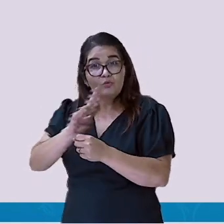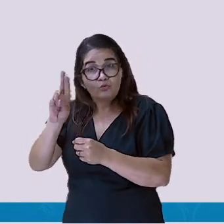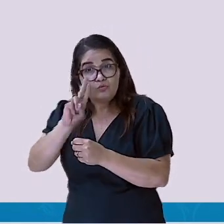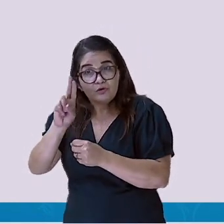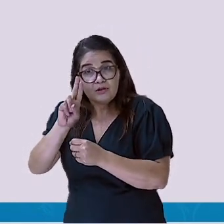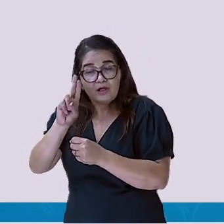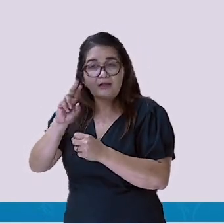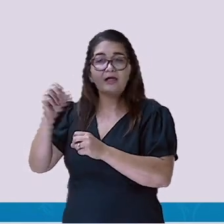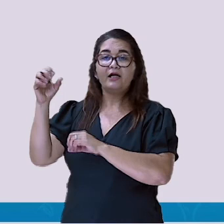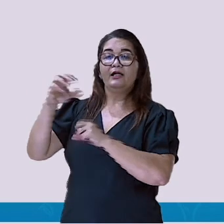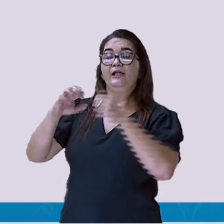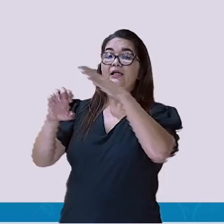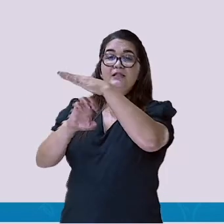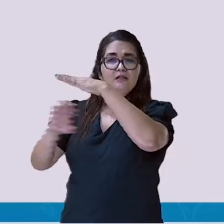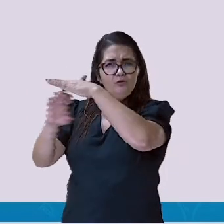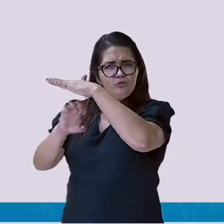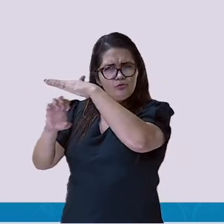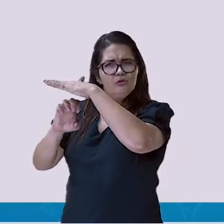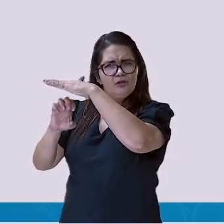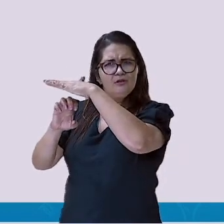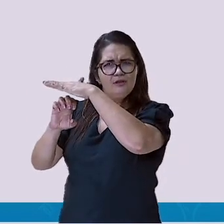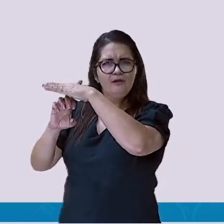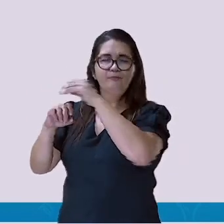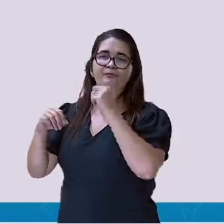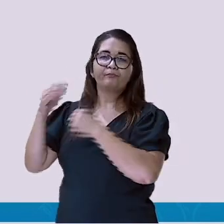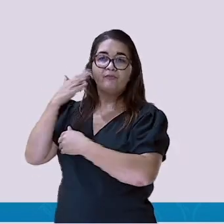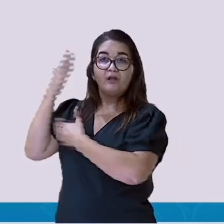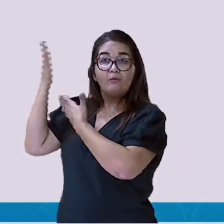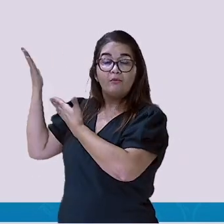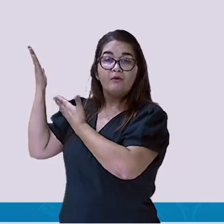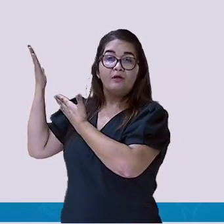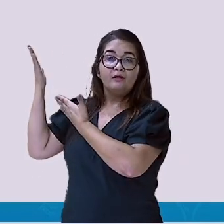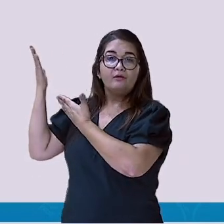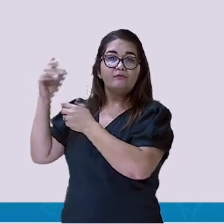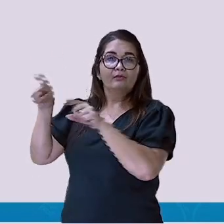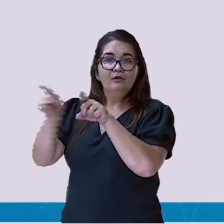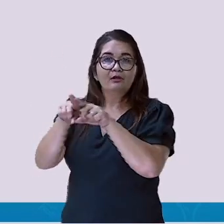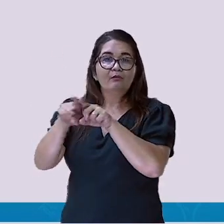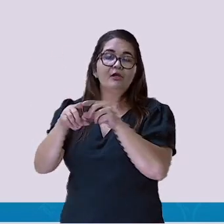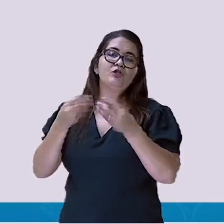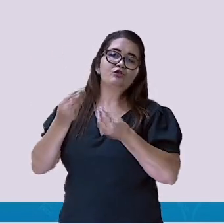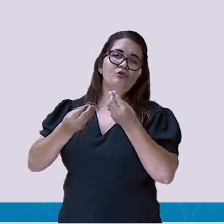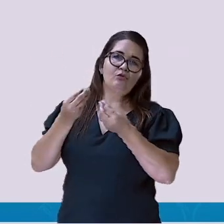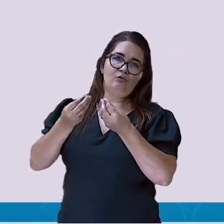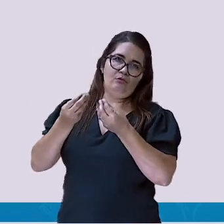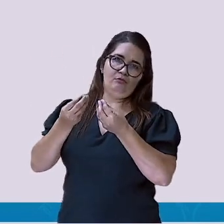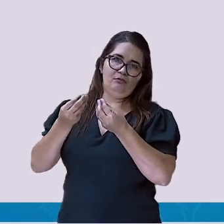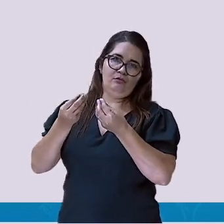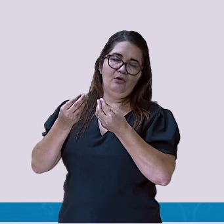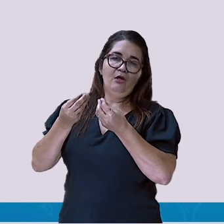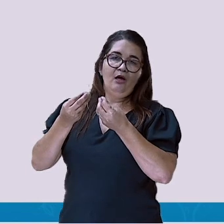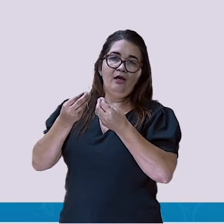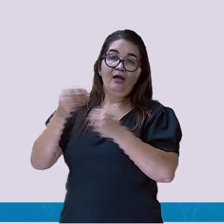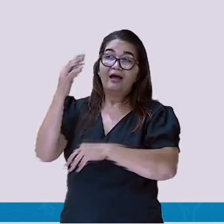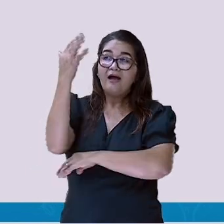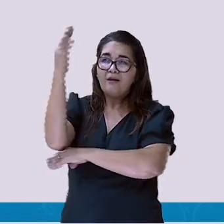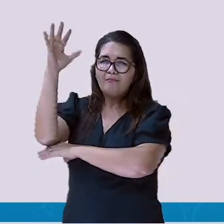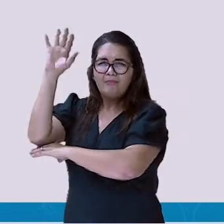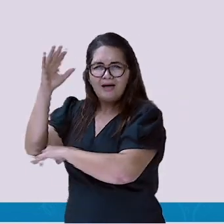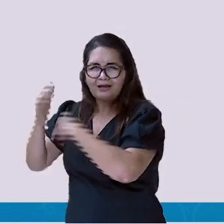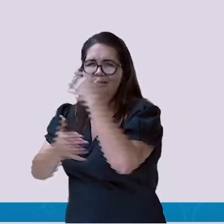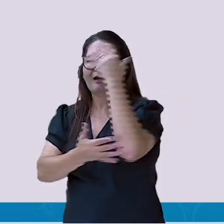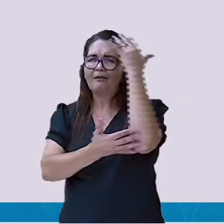cocais? A expansão da atividade agrícola, ela ameaça a mata de cocais, as pessoas invadem a mata, aquilo